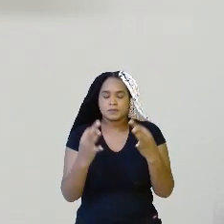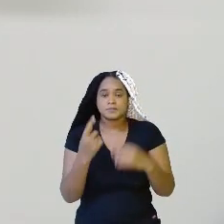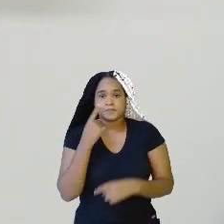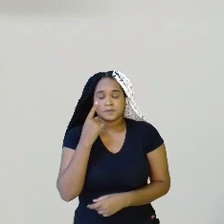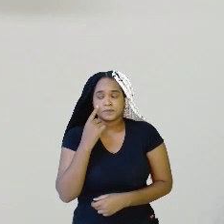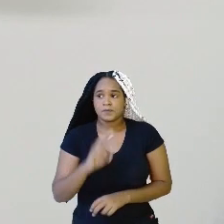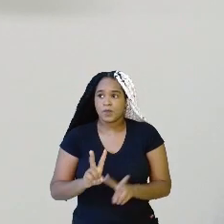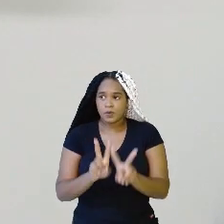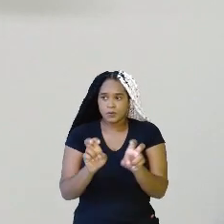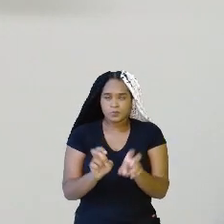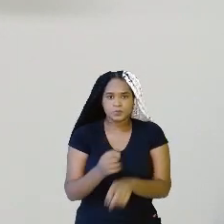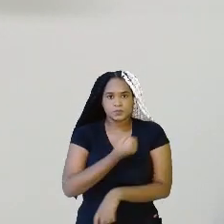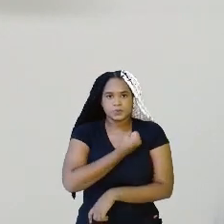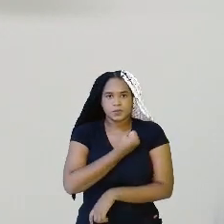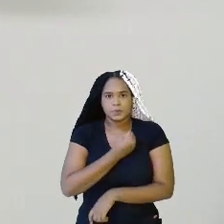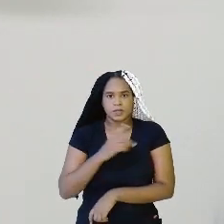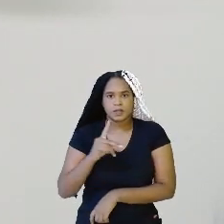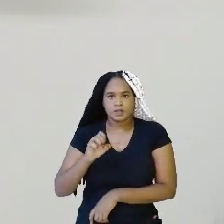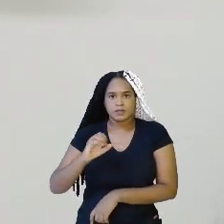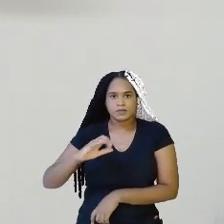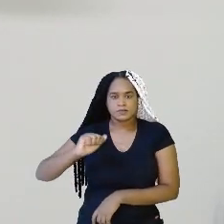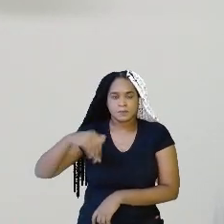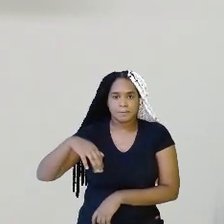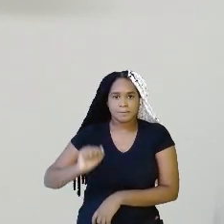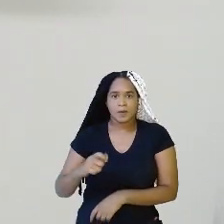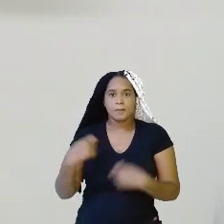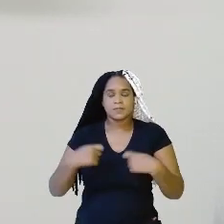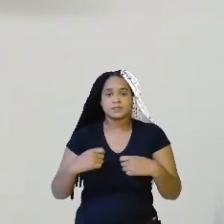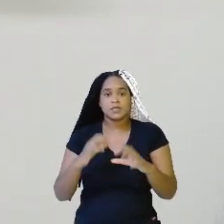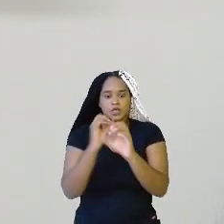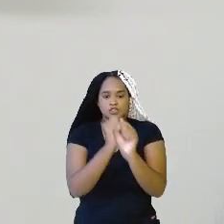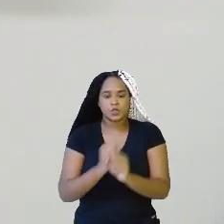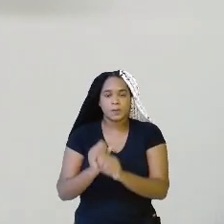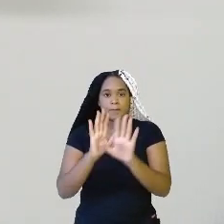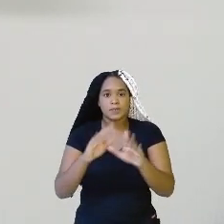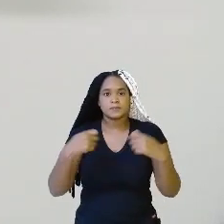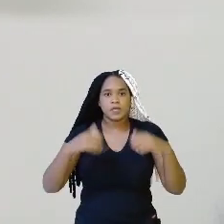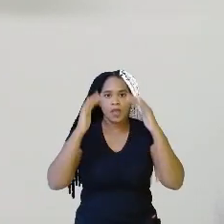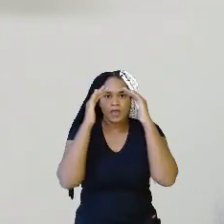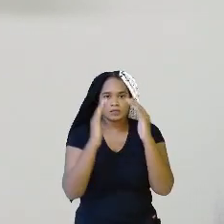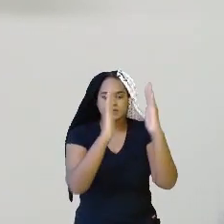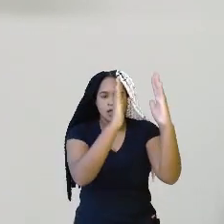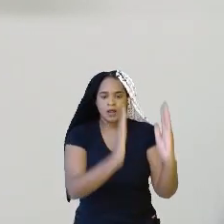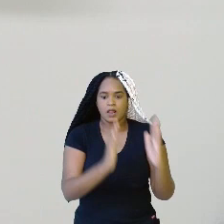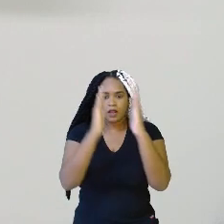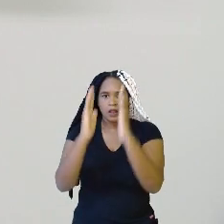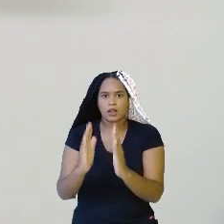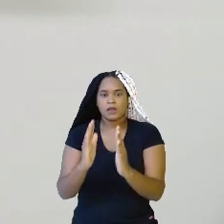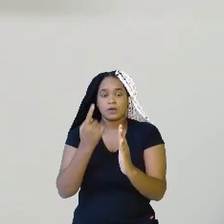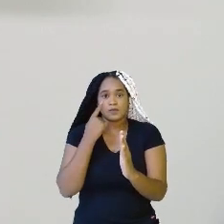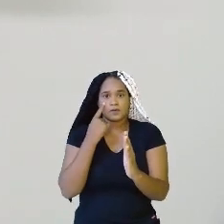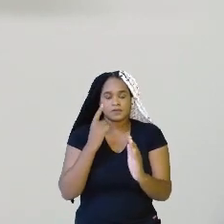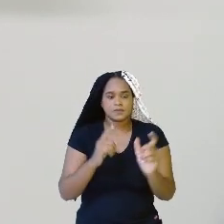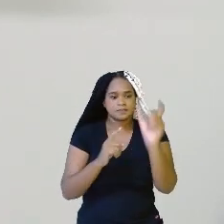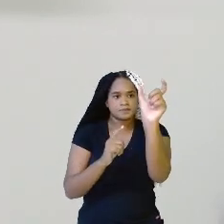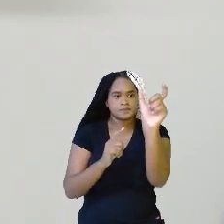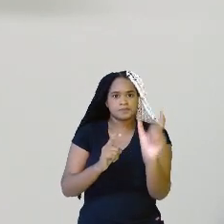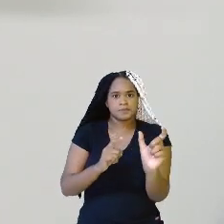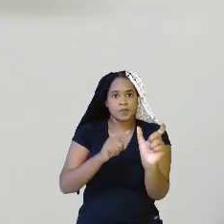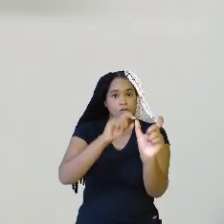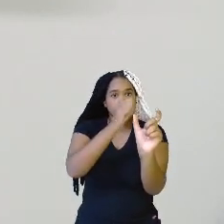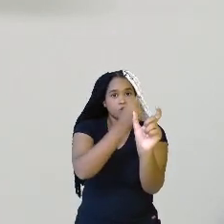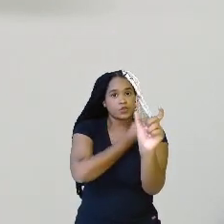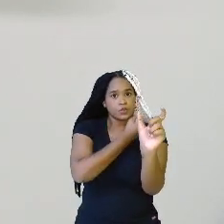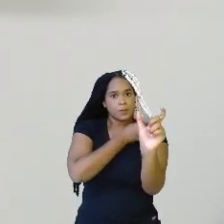precisamos somar os números de acordo com suas casas decimais, ou seja, inteiro abaixo de